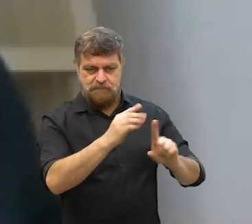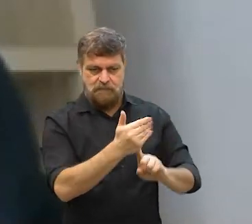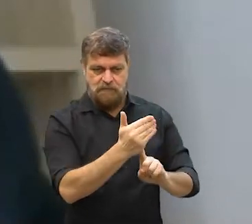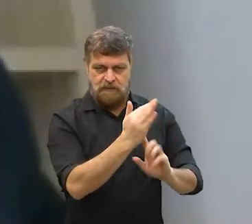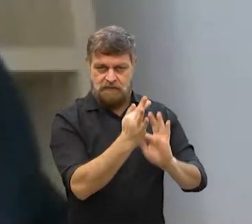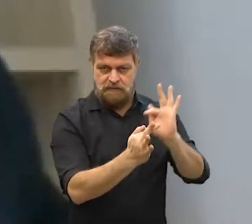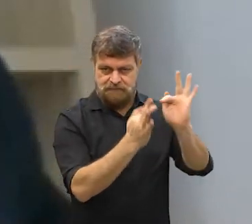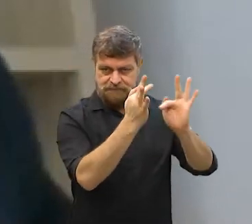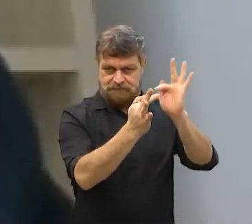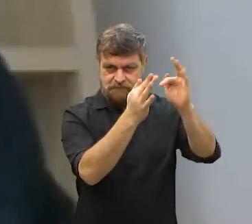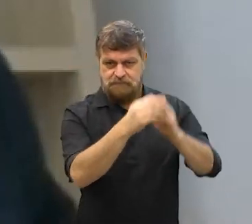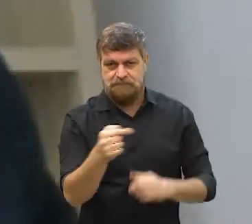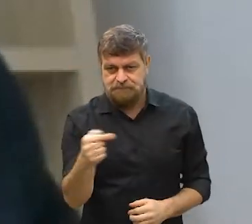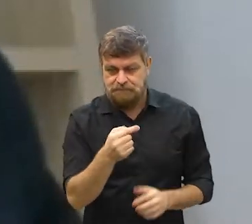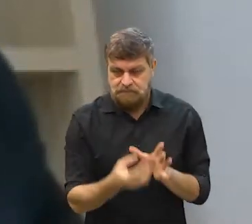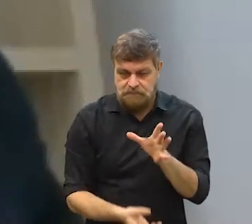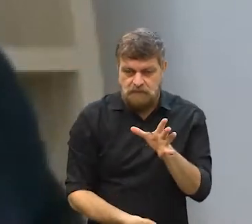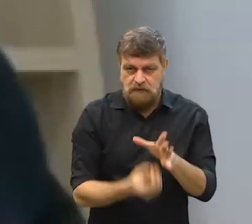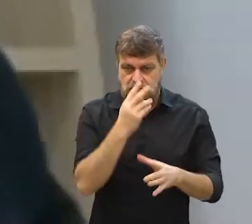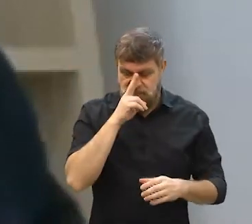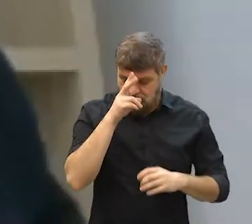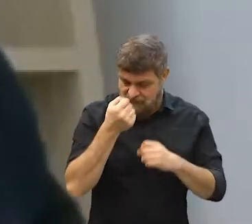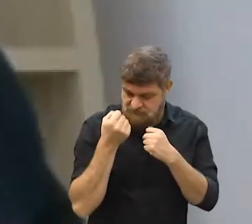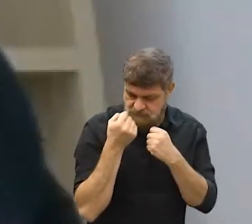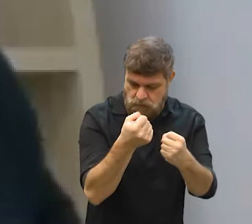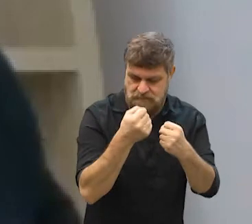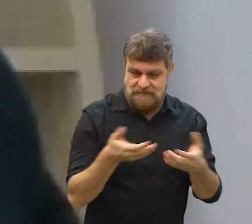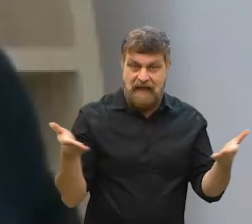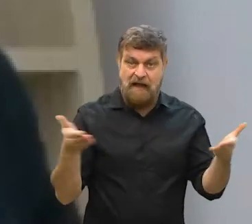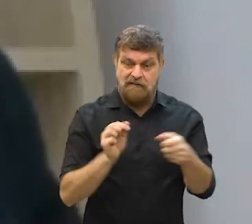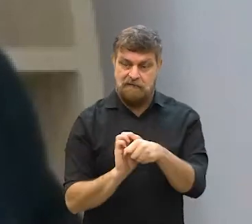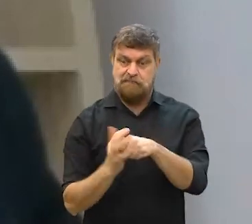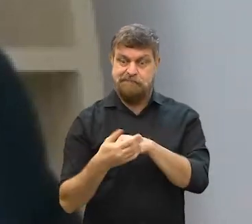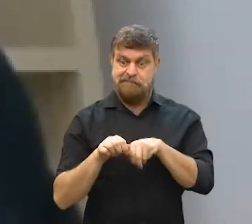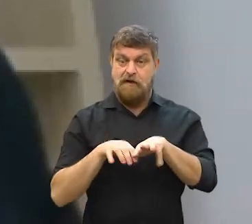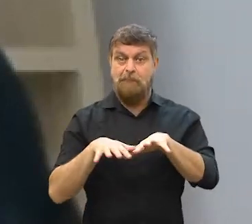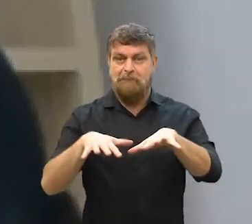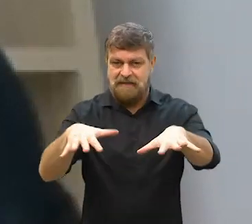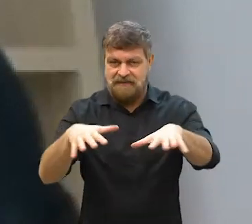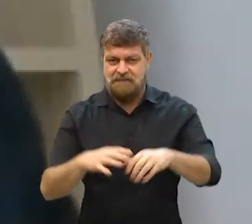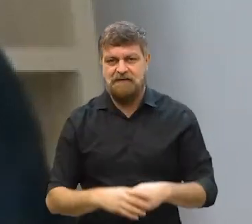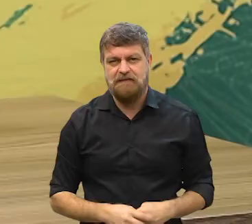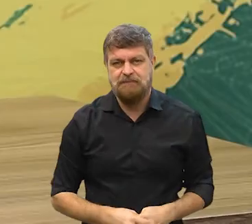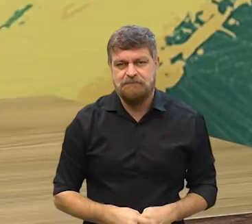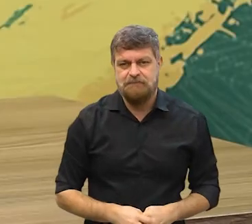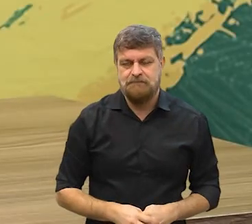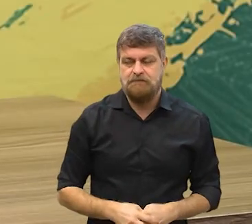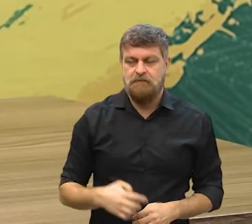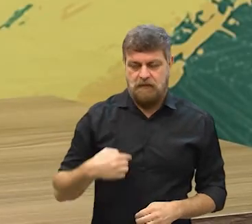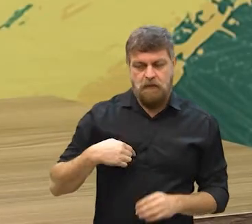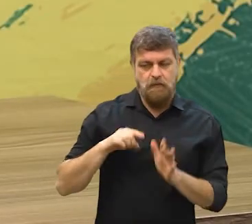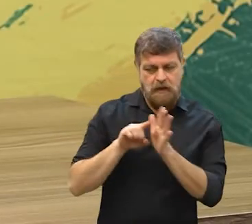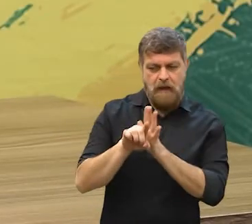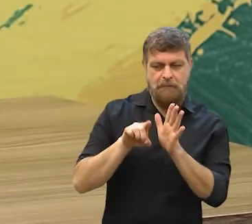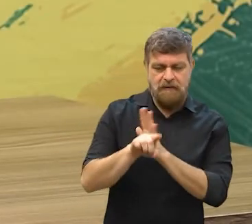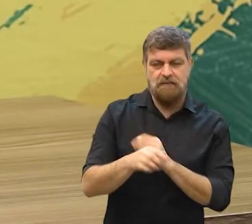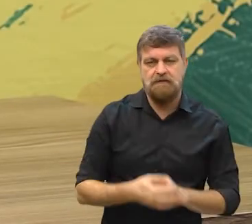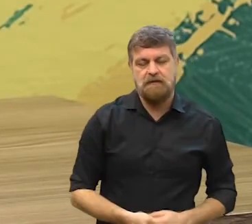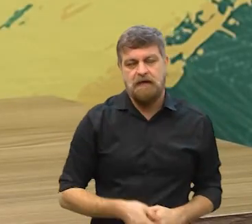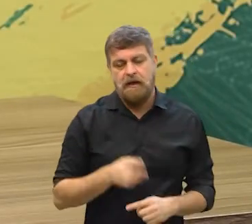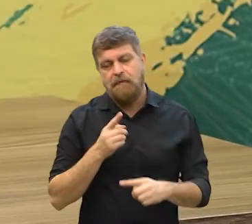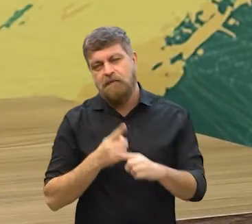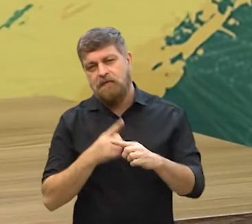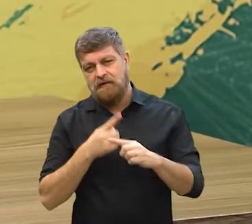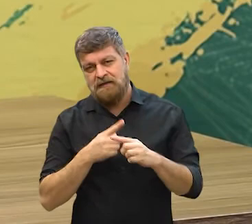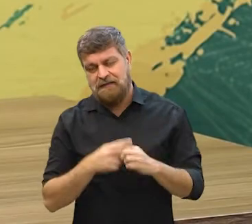digital que surgiu com mais força agora com a pandemia, né? É isso que eu ia perguntar para você, Adriana,